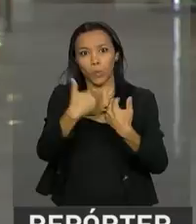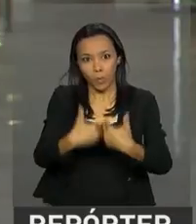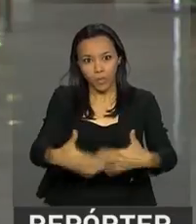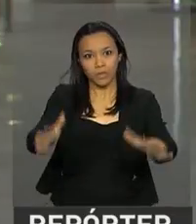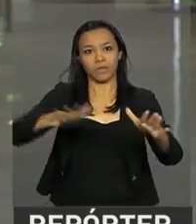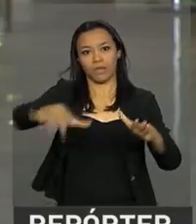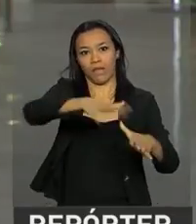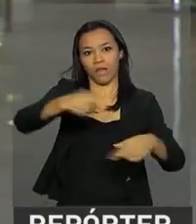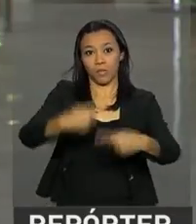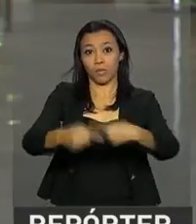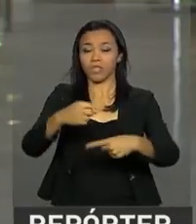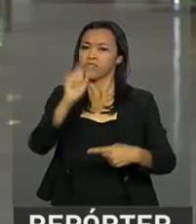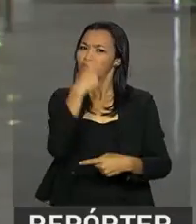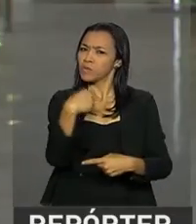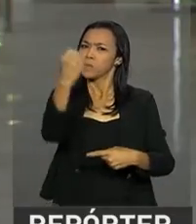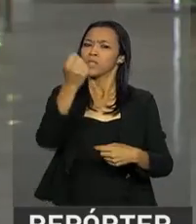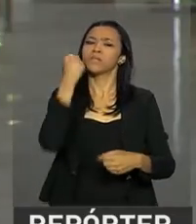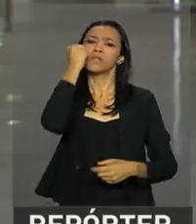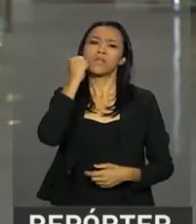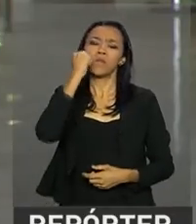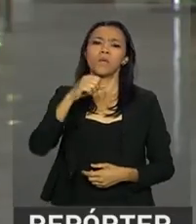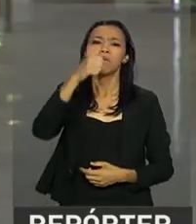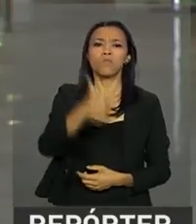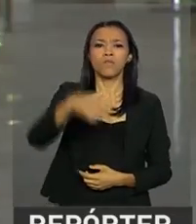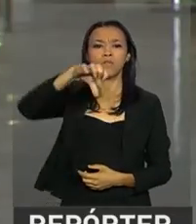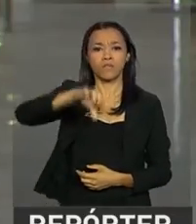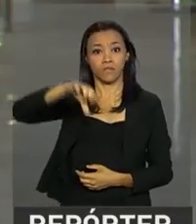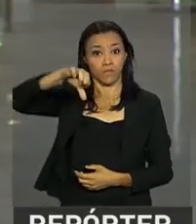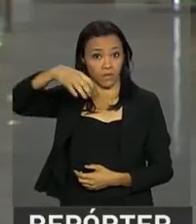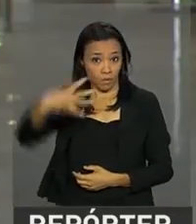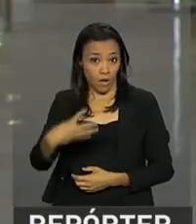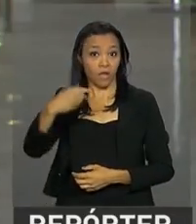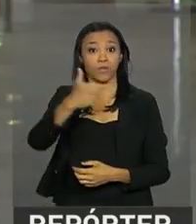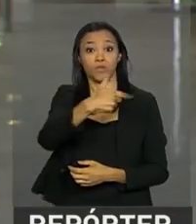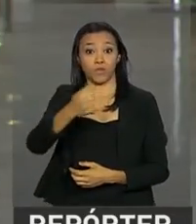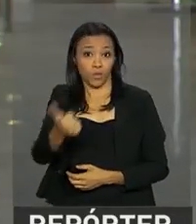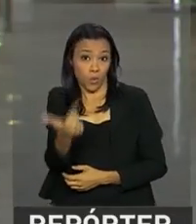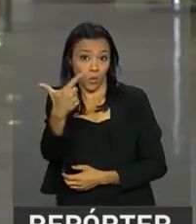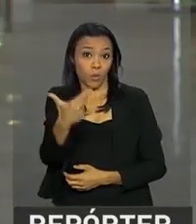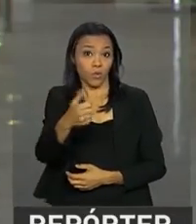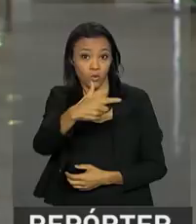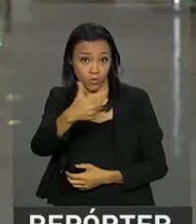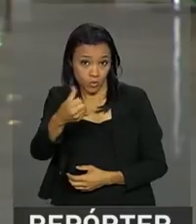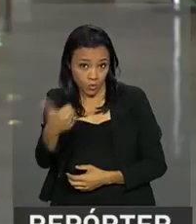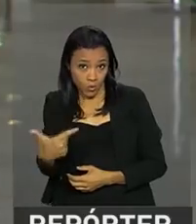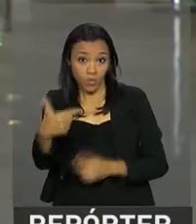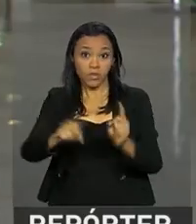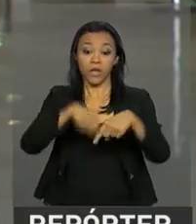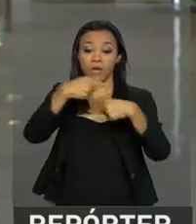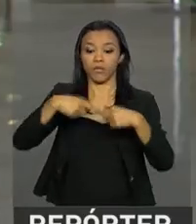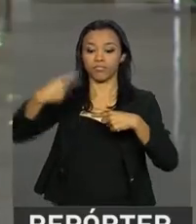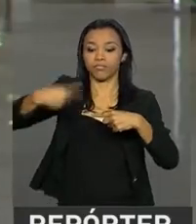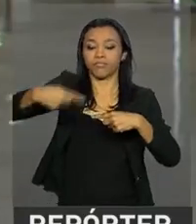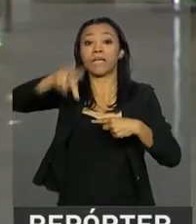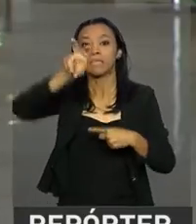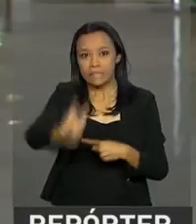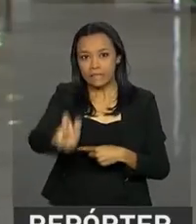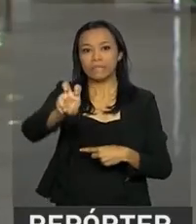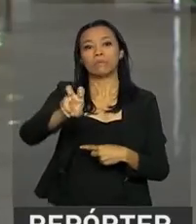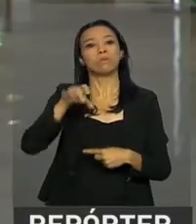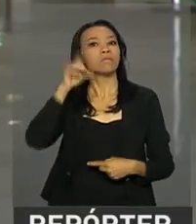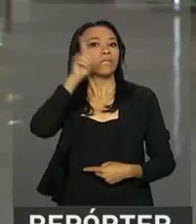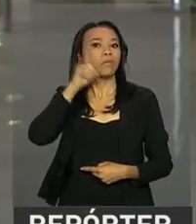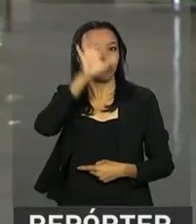política. Ele foi eleito senador em 1994 e 2002 e atualmente está no seu quinto mandato como